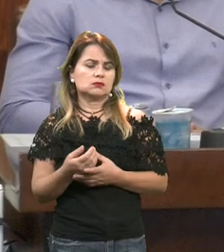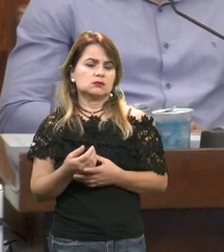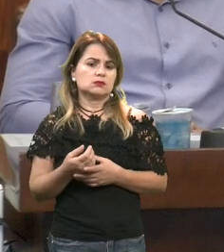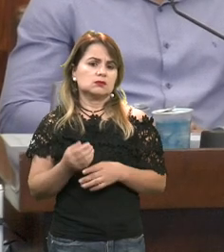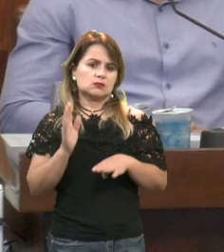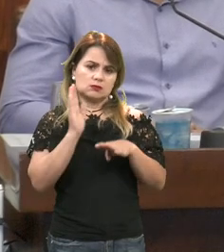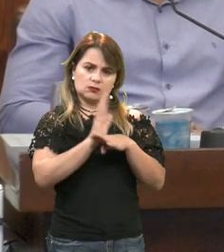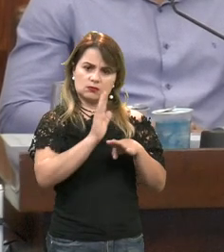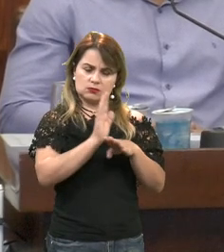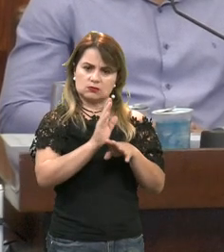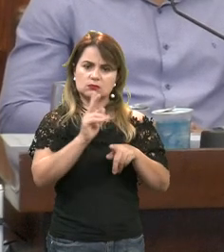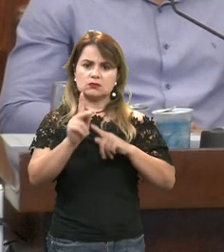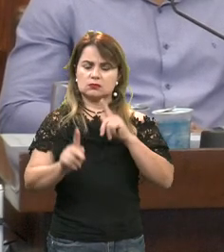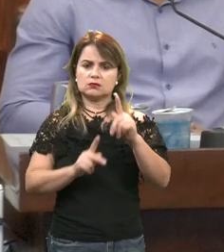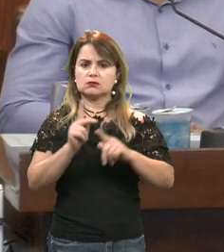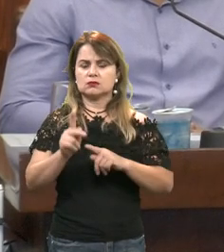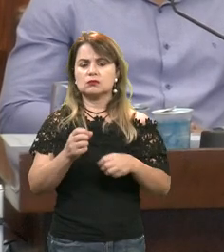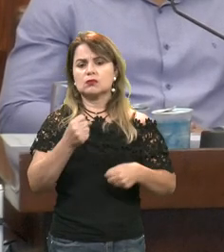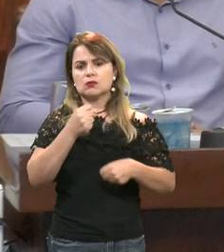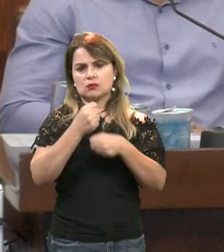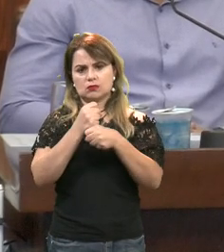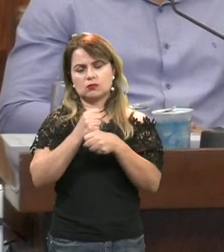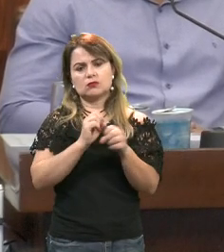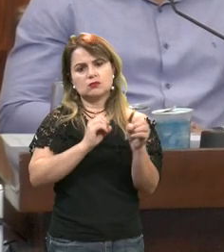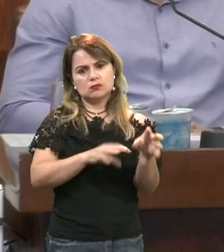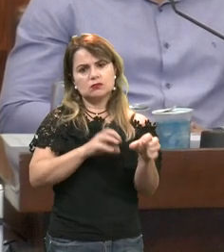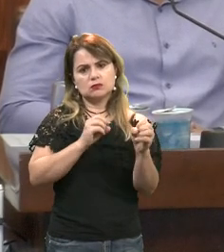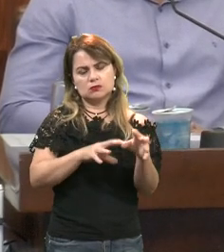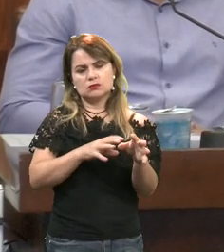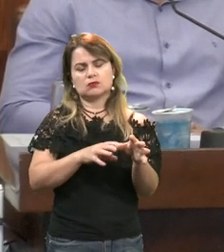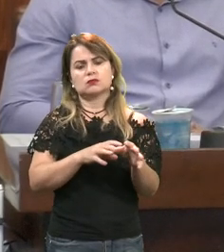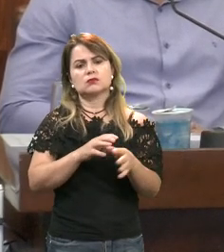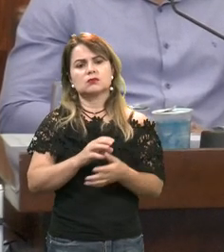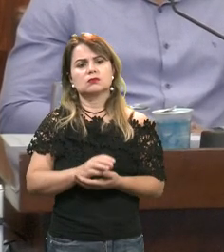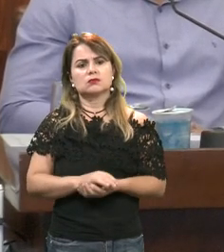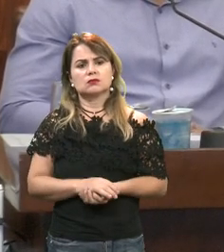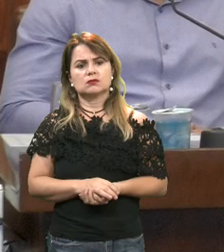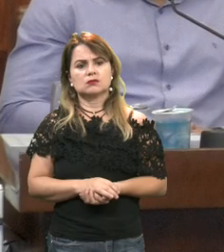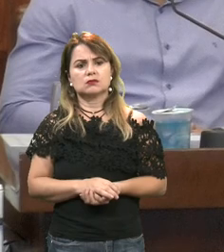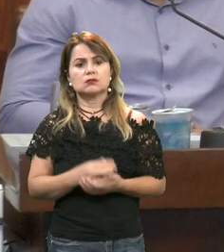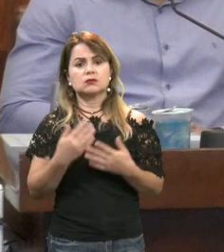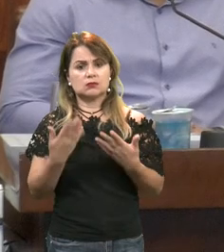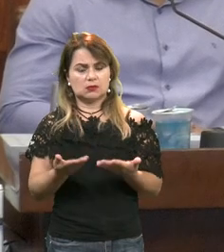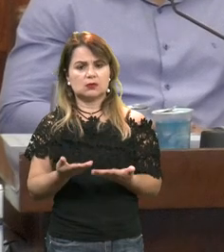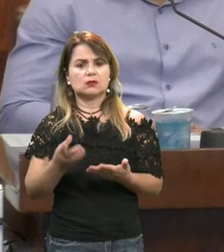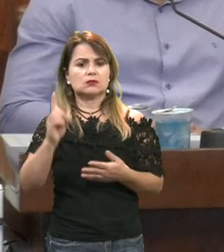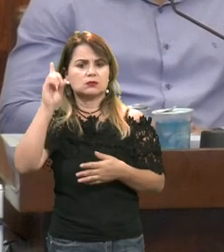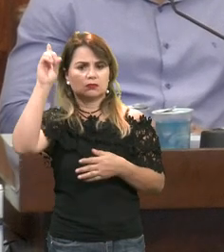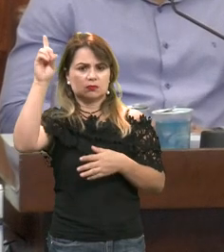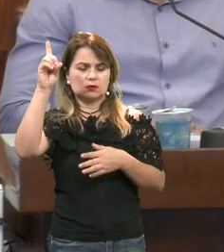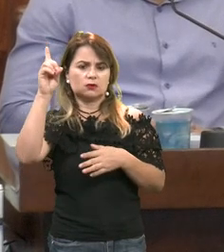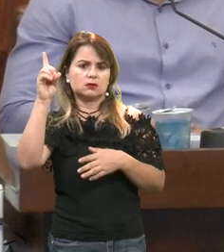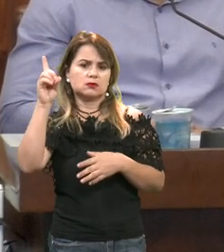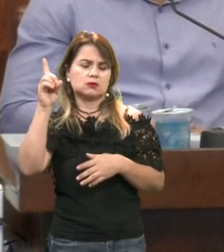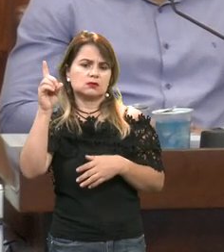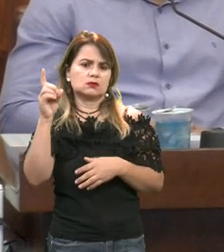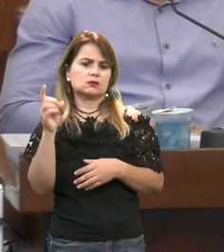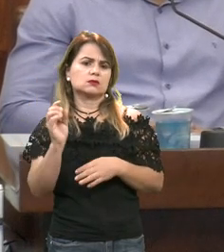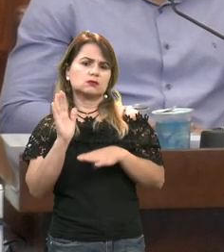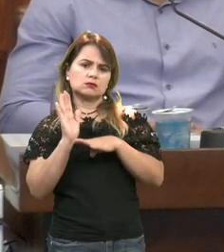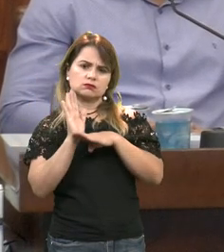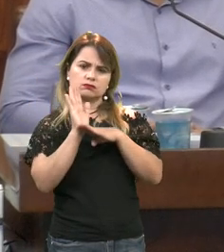amparo, de um apoio, de uma orientação, de uma palavra amiga? Então, Deus, na sua infinita